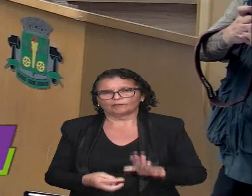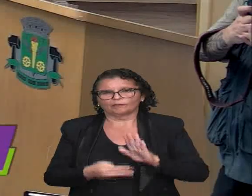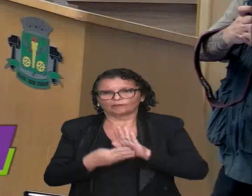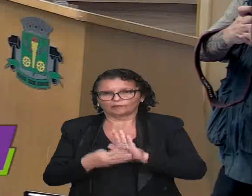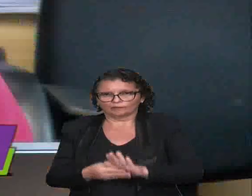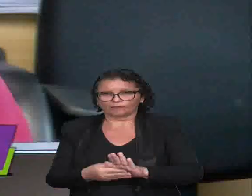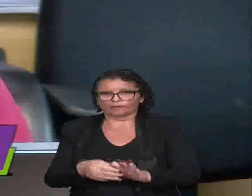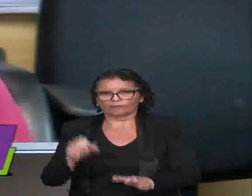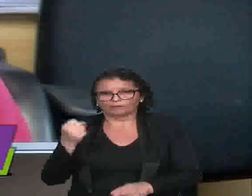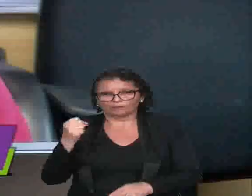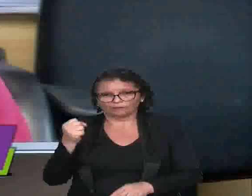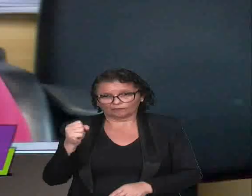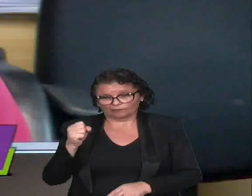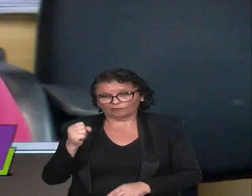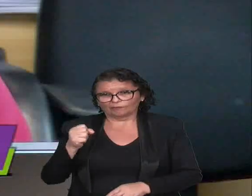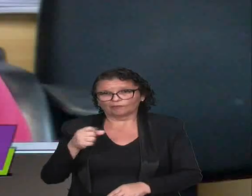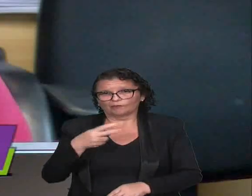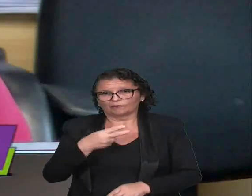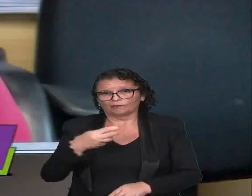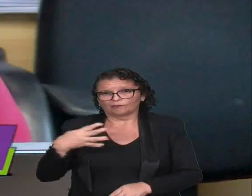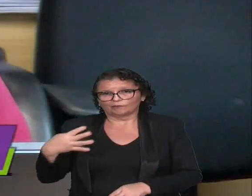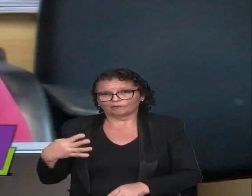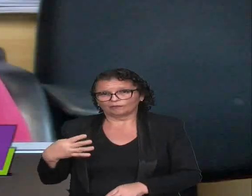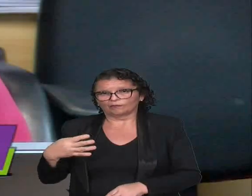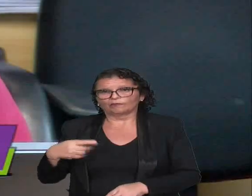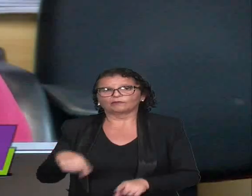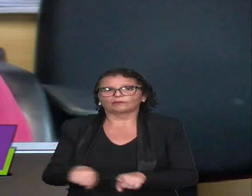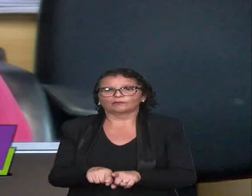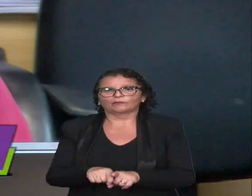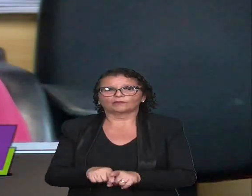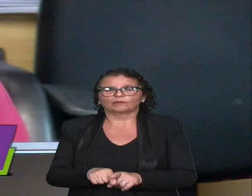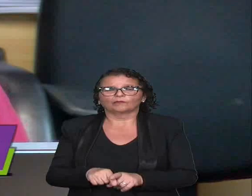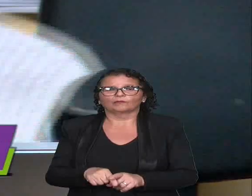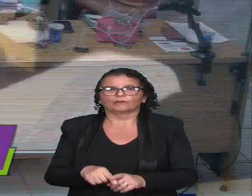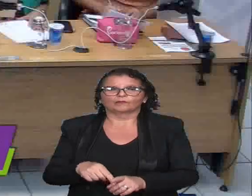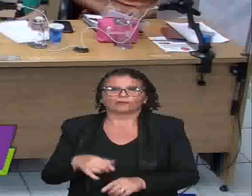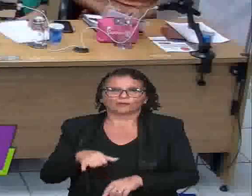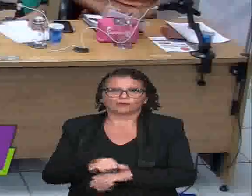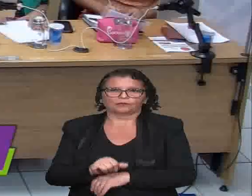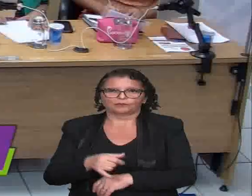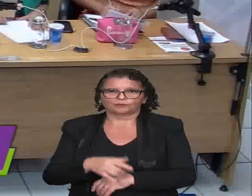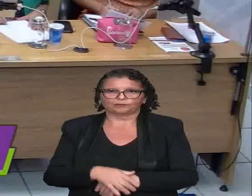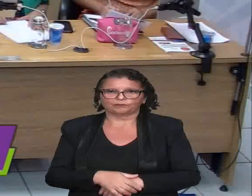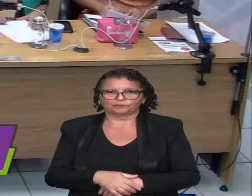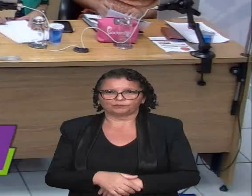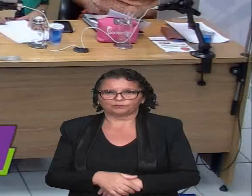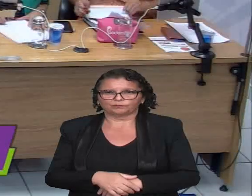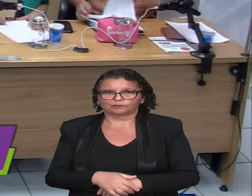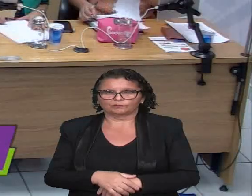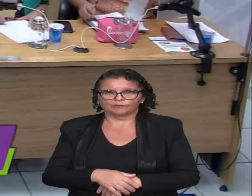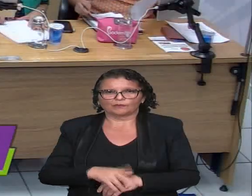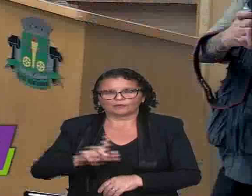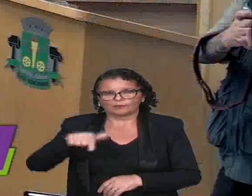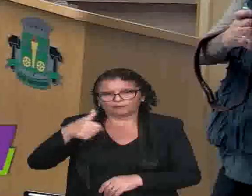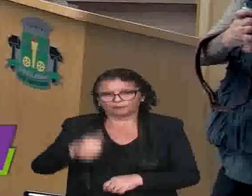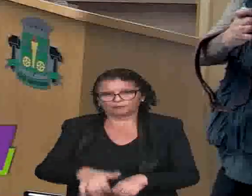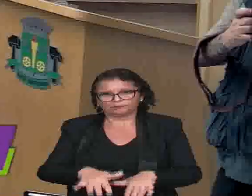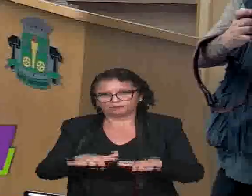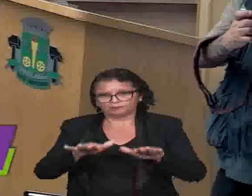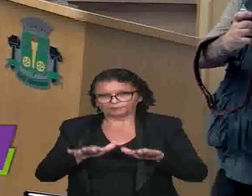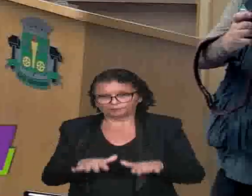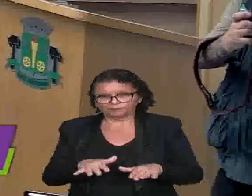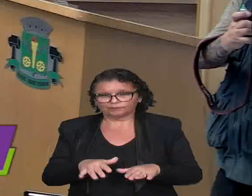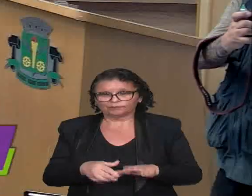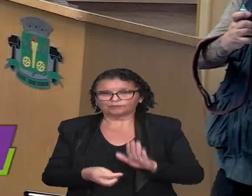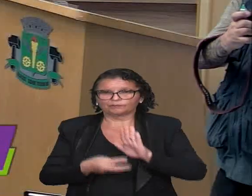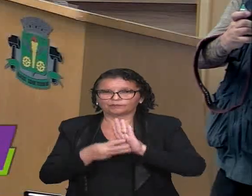aplauso número 8 de 2023 doador Adalto tot Vereador ausente do autor será pautado na próxima